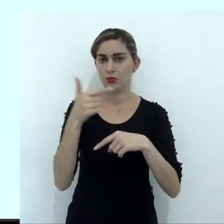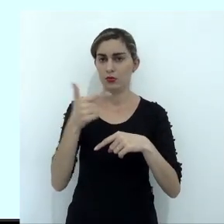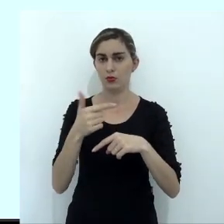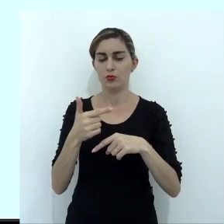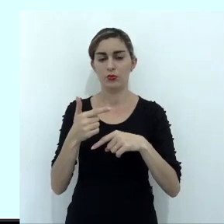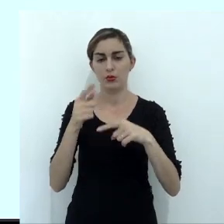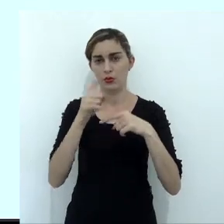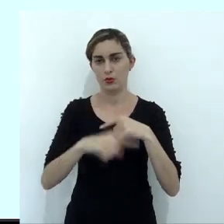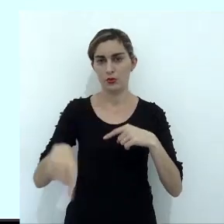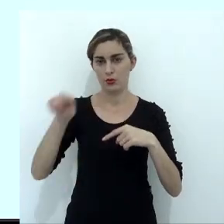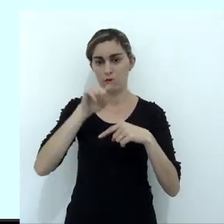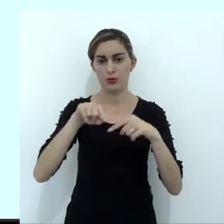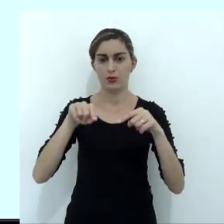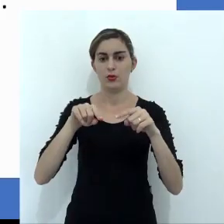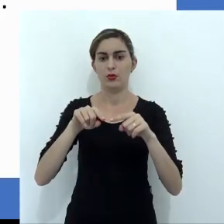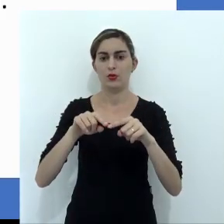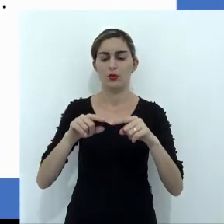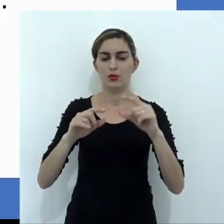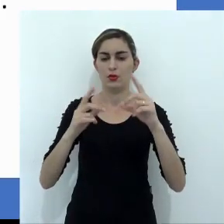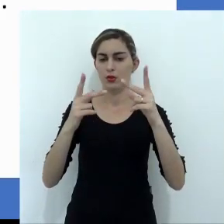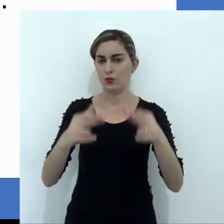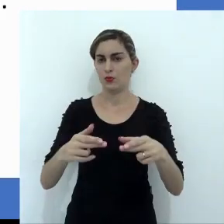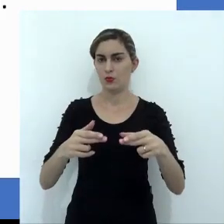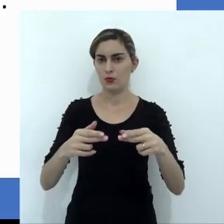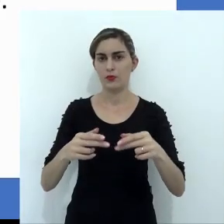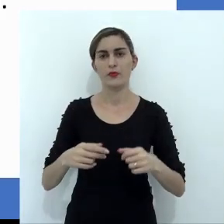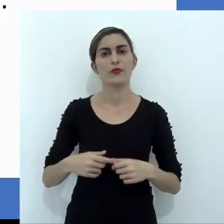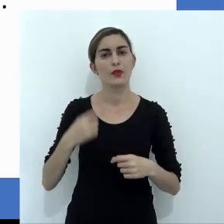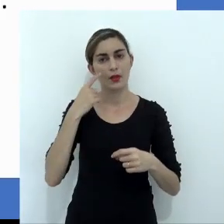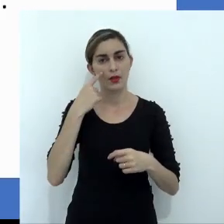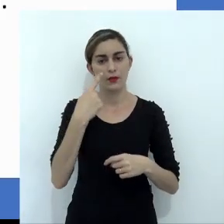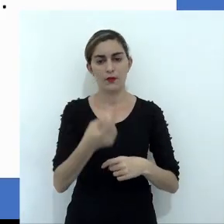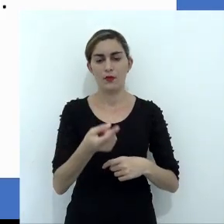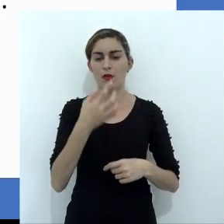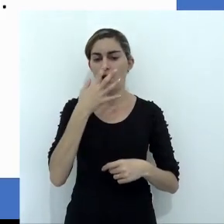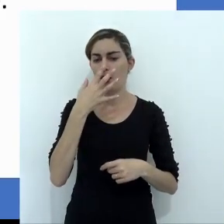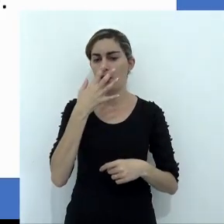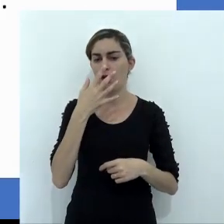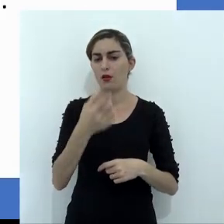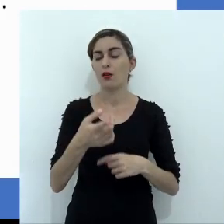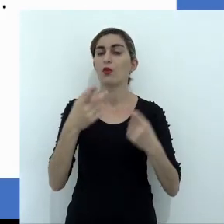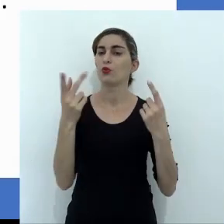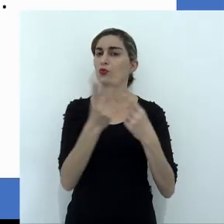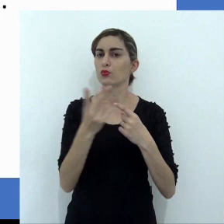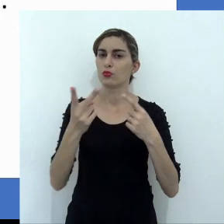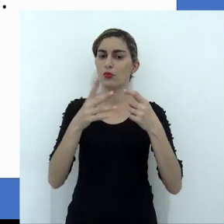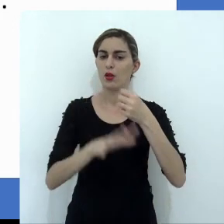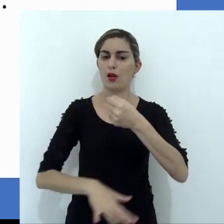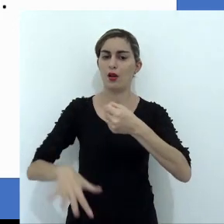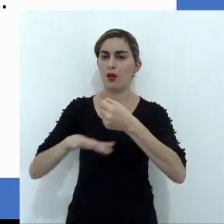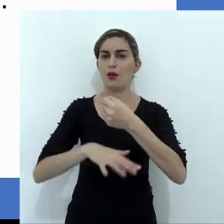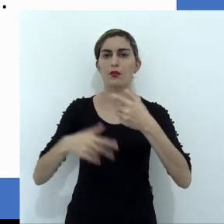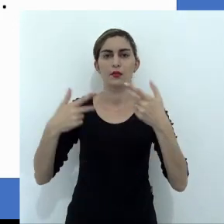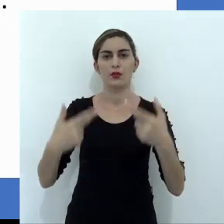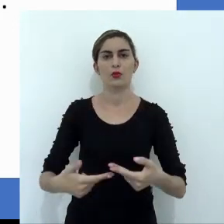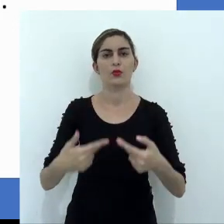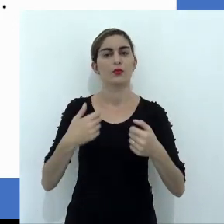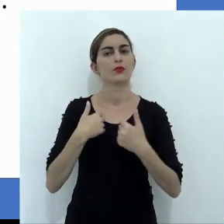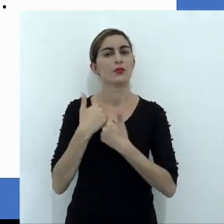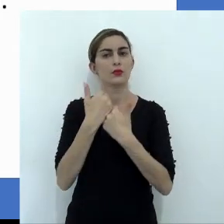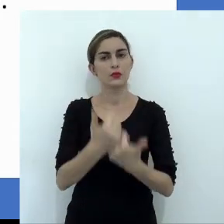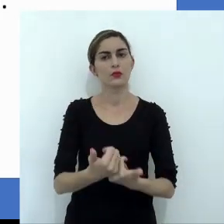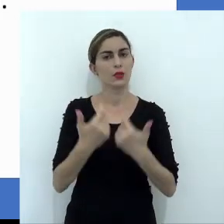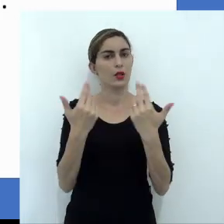figurinha circular e colocar ela em cima exatamente da primeira, você vai observar que as duas áreas utilizadas,